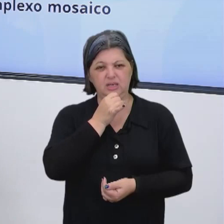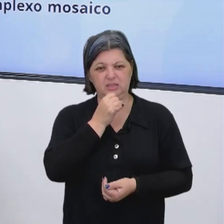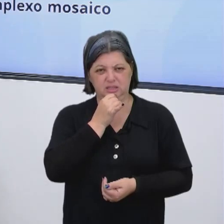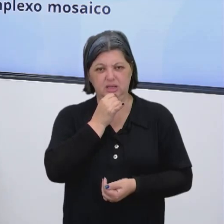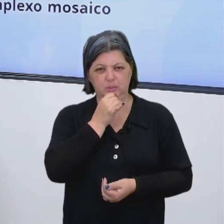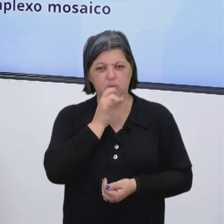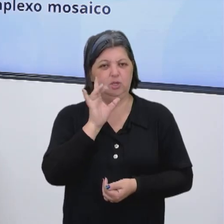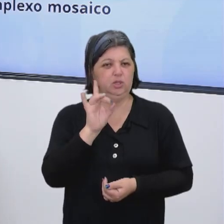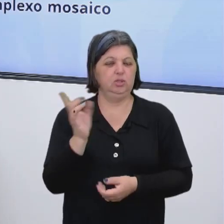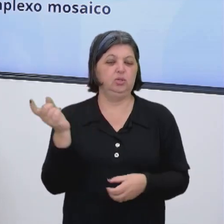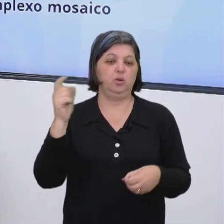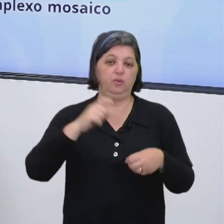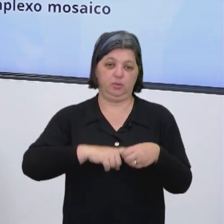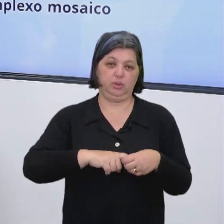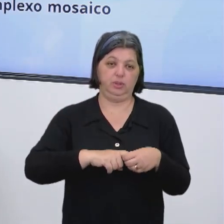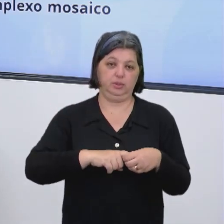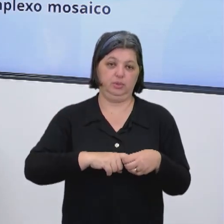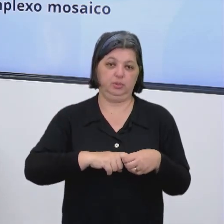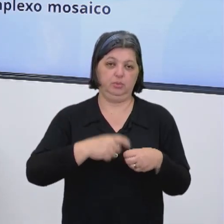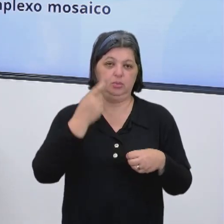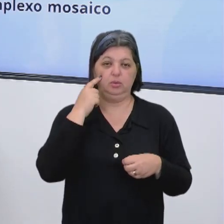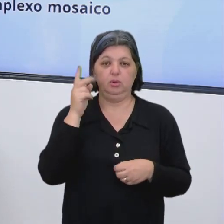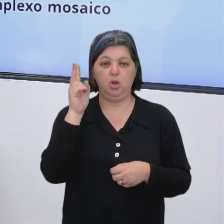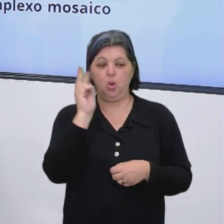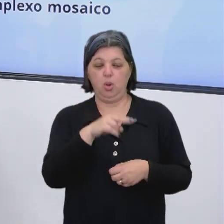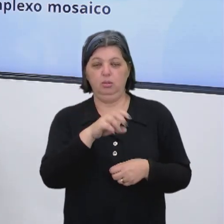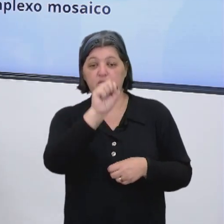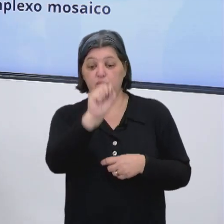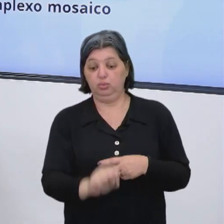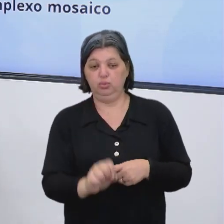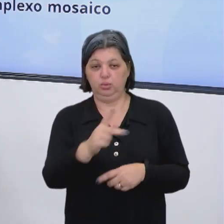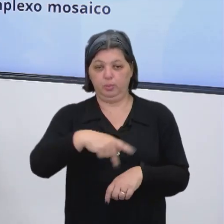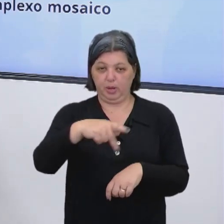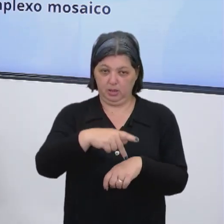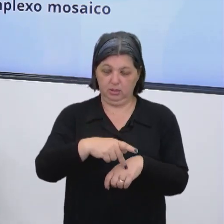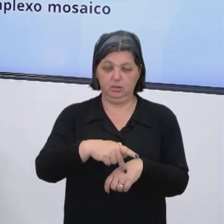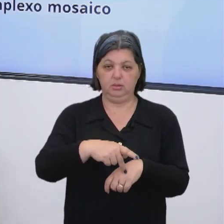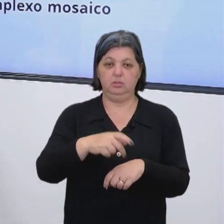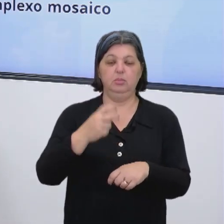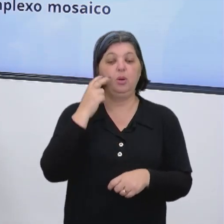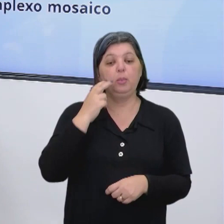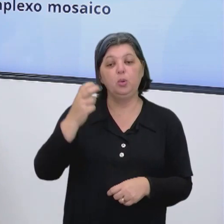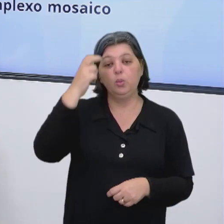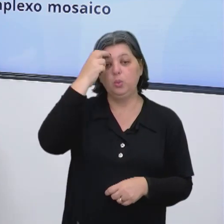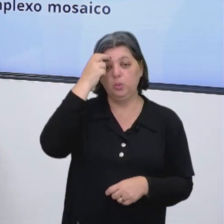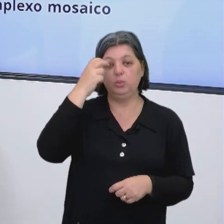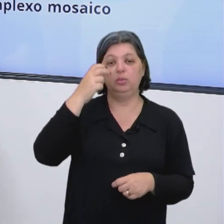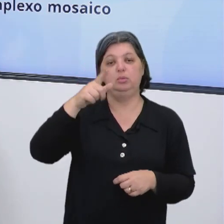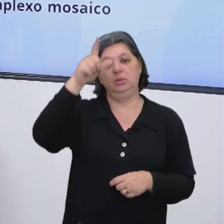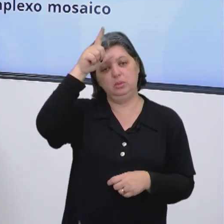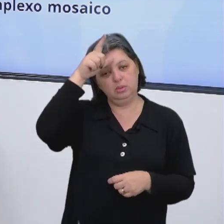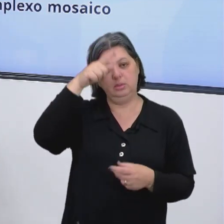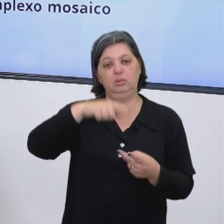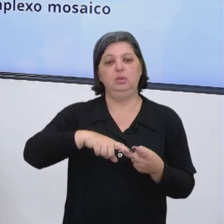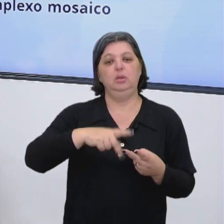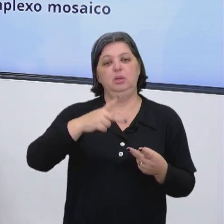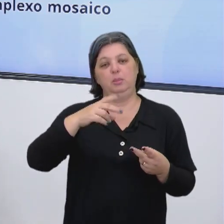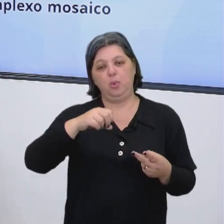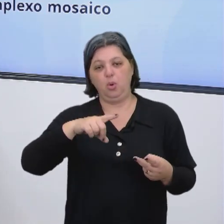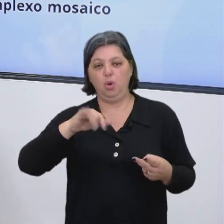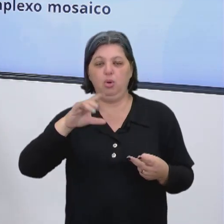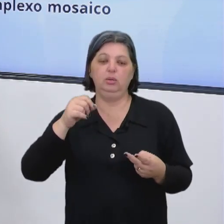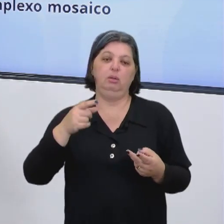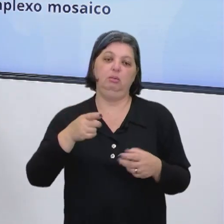estou retomando que quando você olha para o sul do país, você vai ver muito mais elementos culturais, alemães, poloneses,